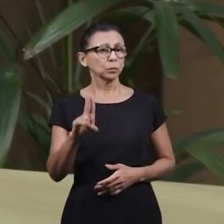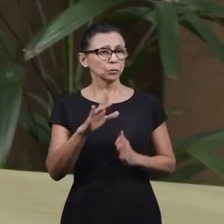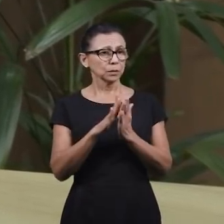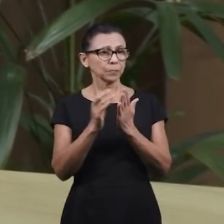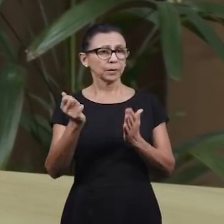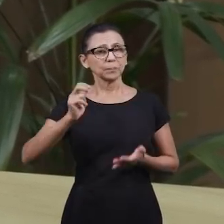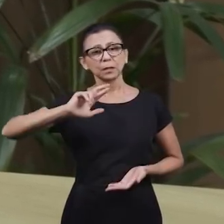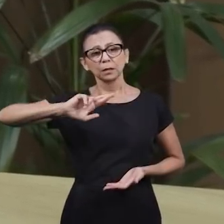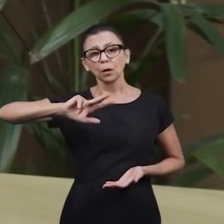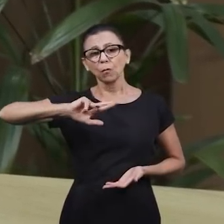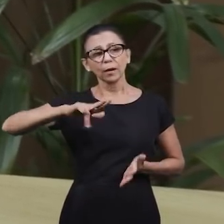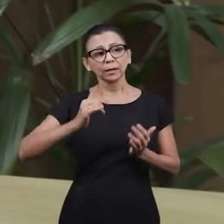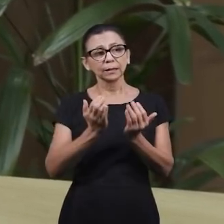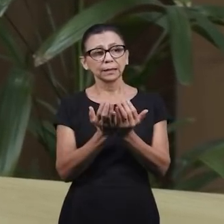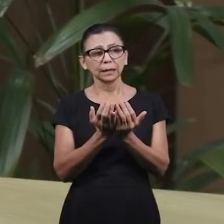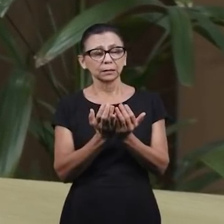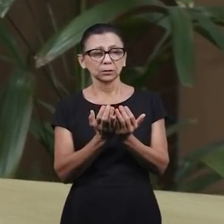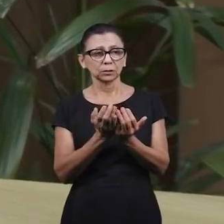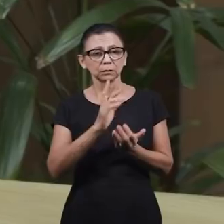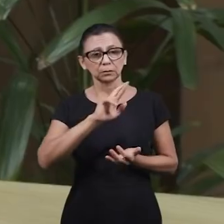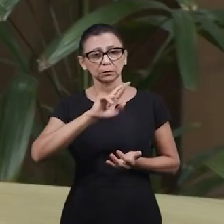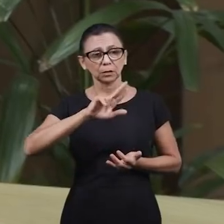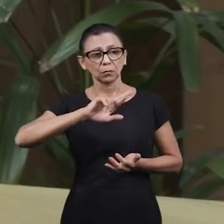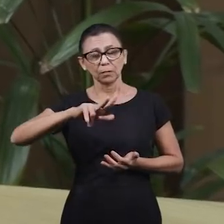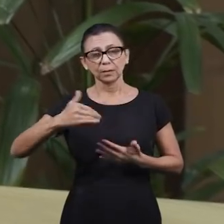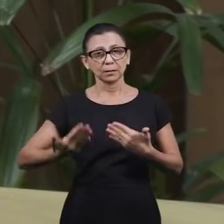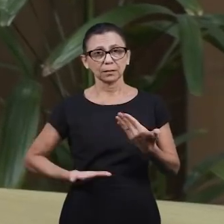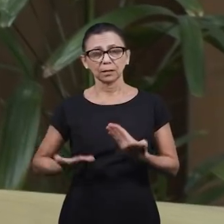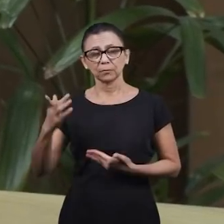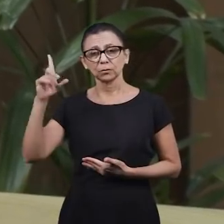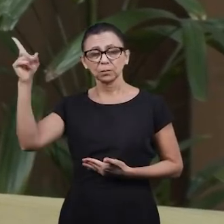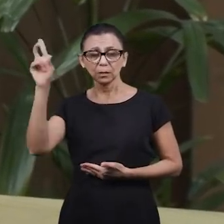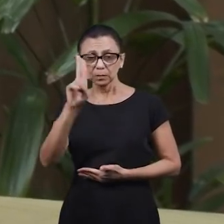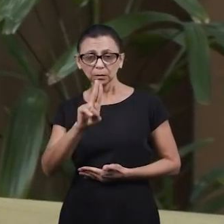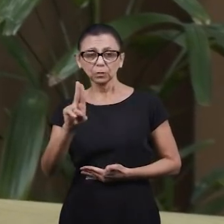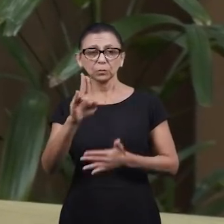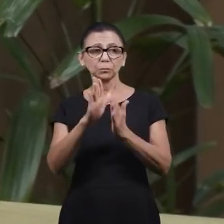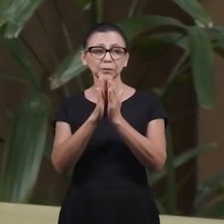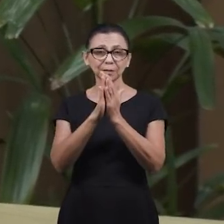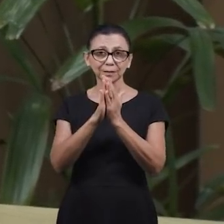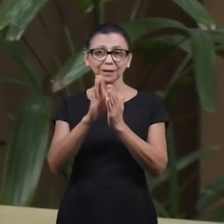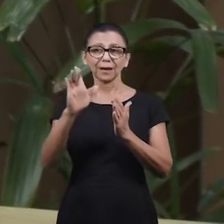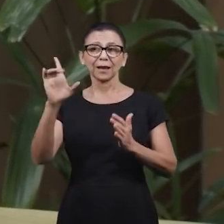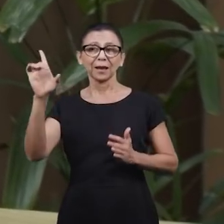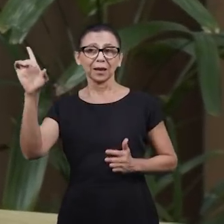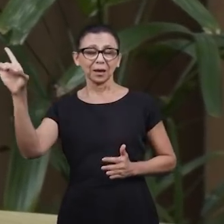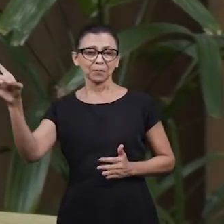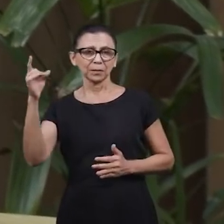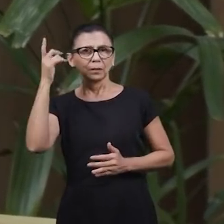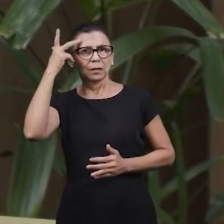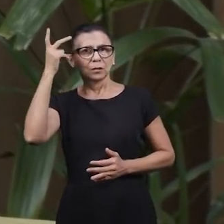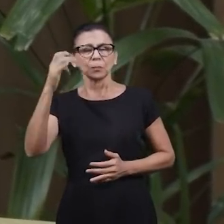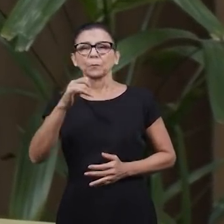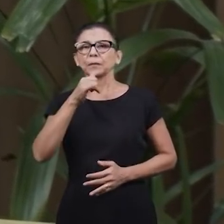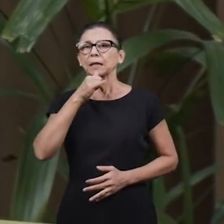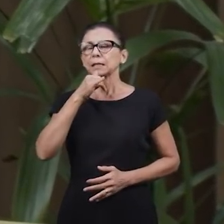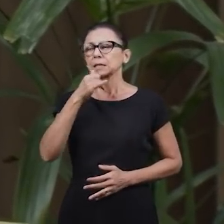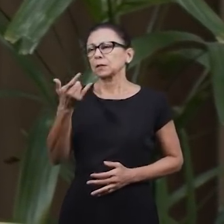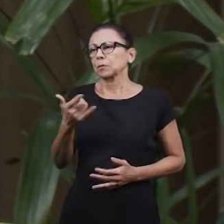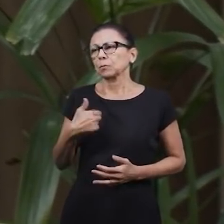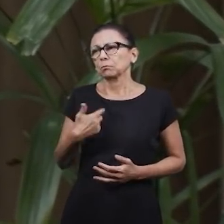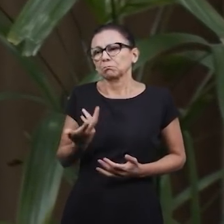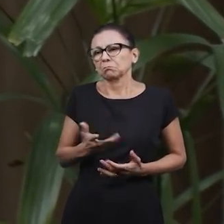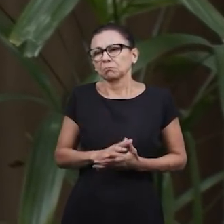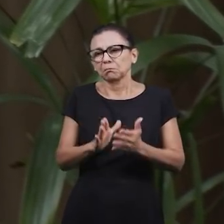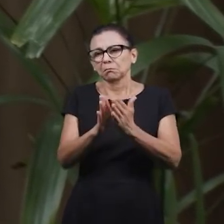ser crentes, sem ser servos do Senhor, né? E é comum você ver isso. Por exemplo, eu